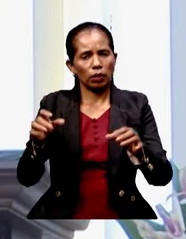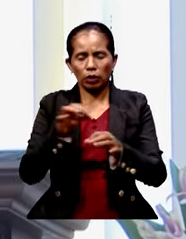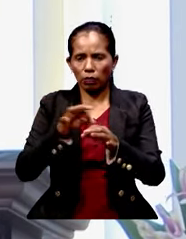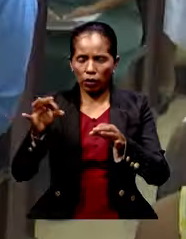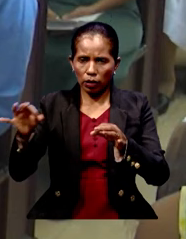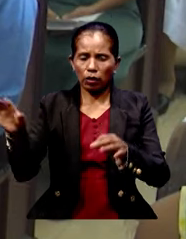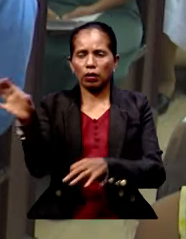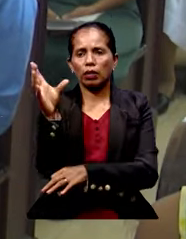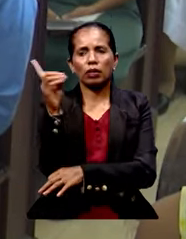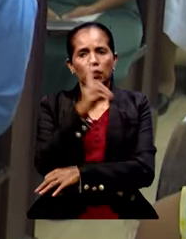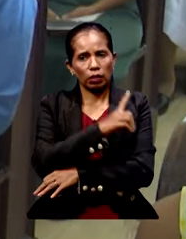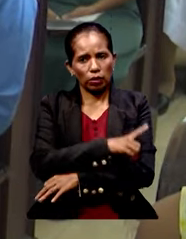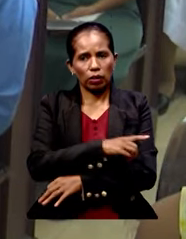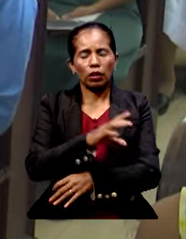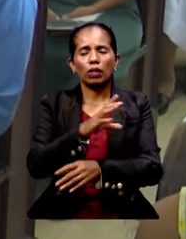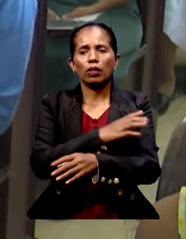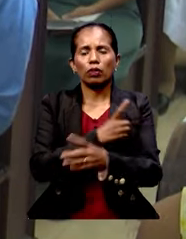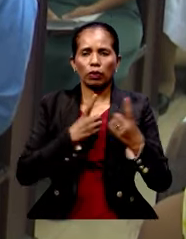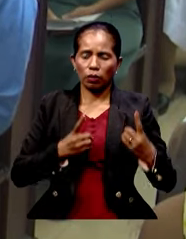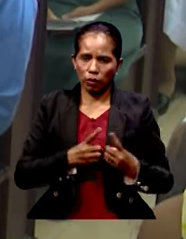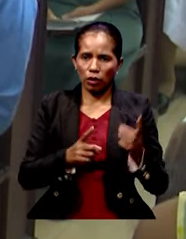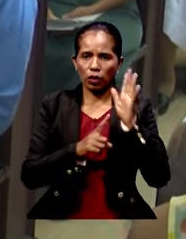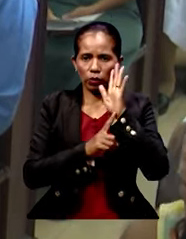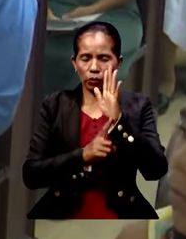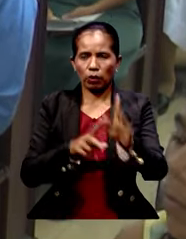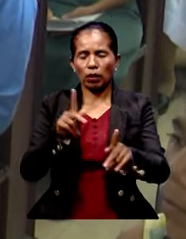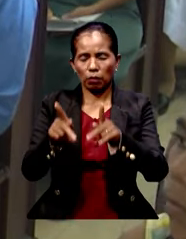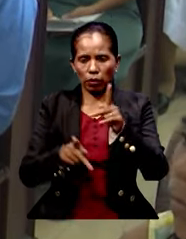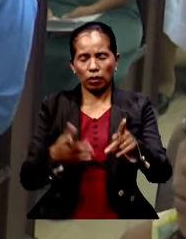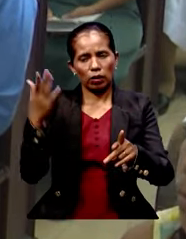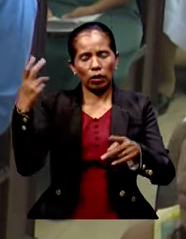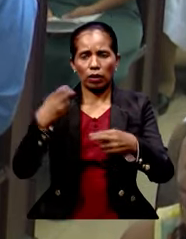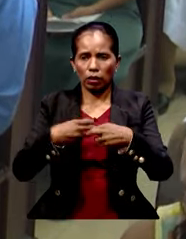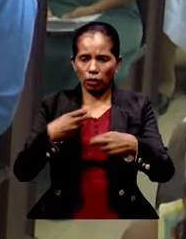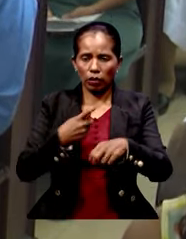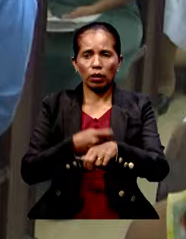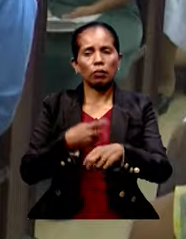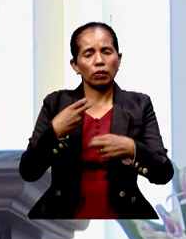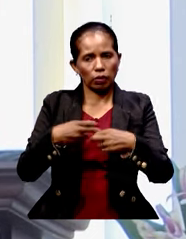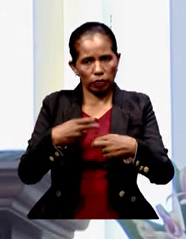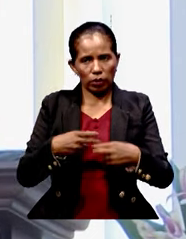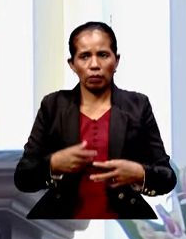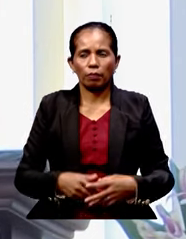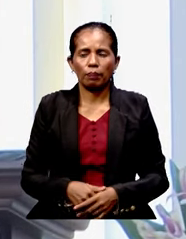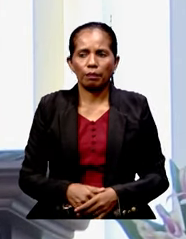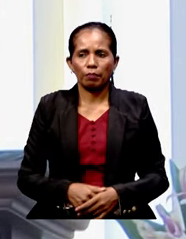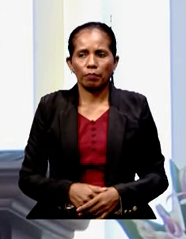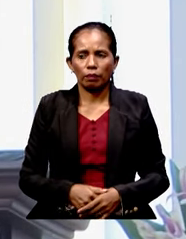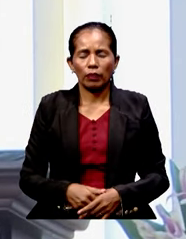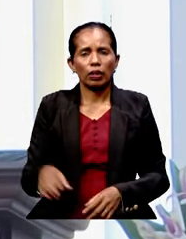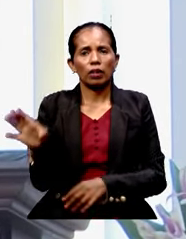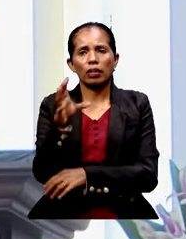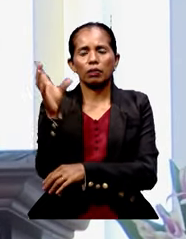Natal, magdomin ida nebe ha tudo ba e ma sira nebe e a ela situação difícil. Natal la hostit momento